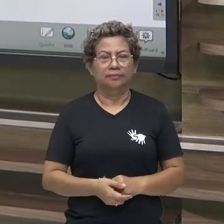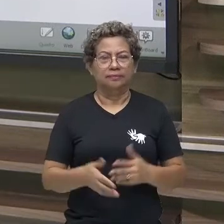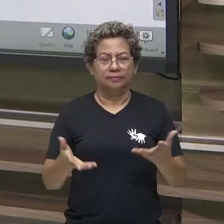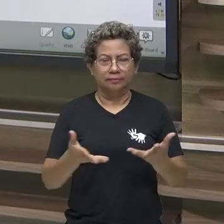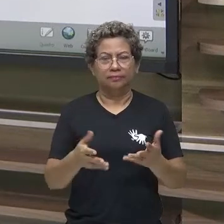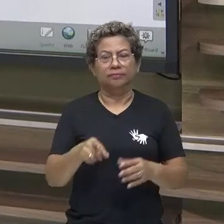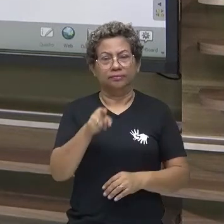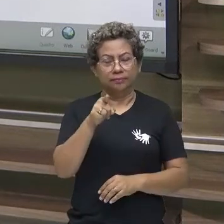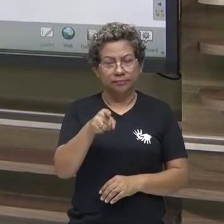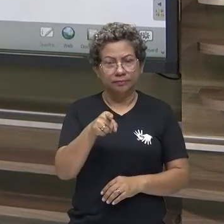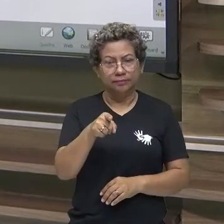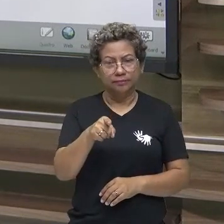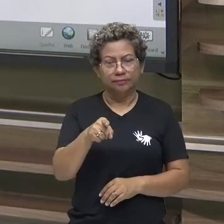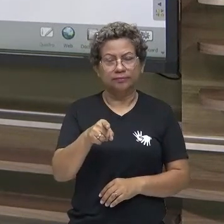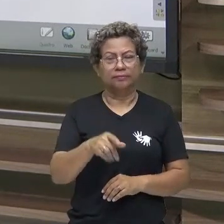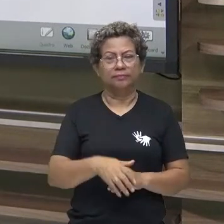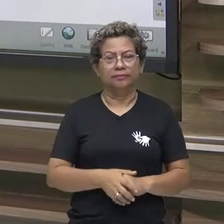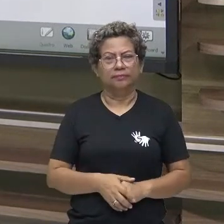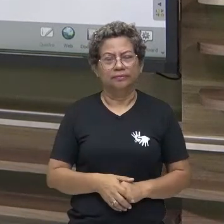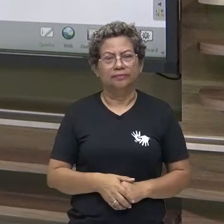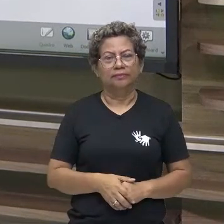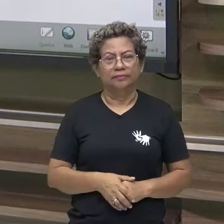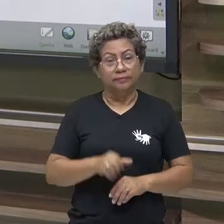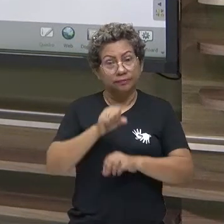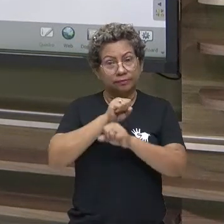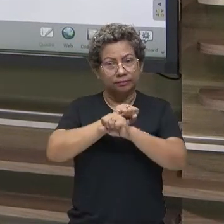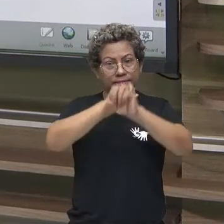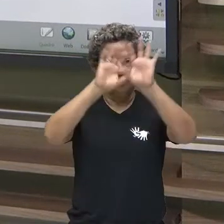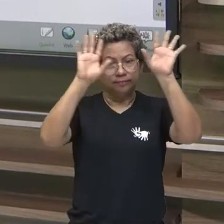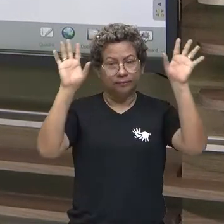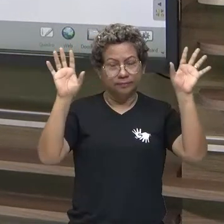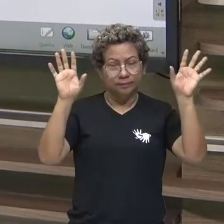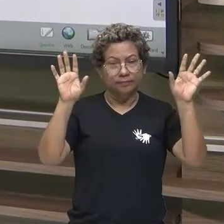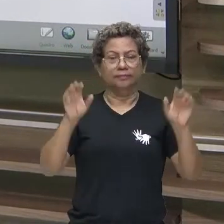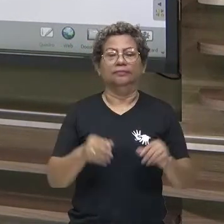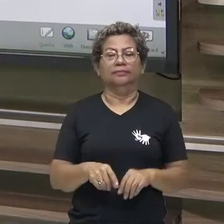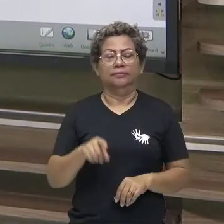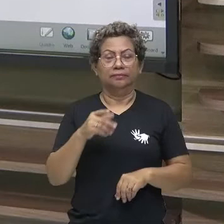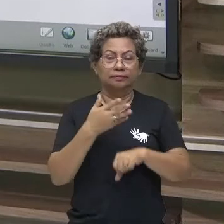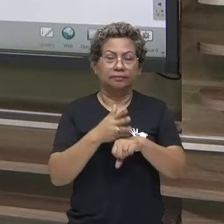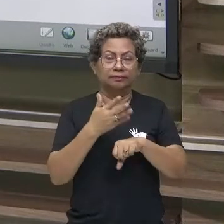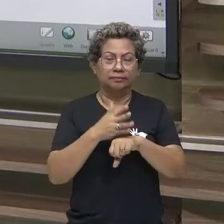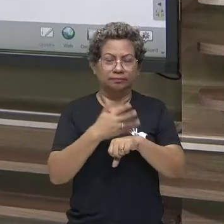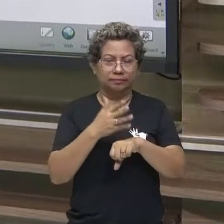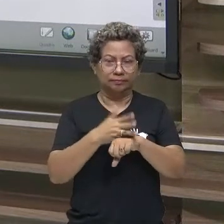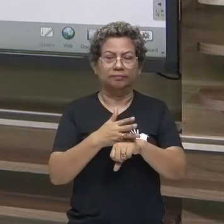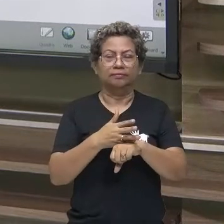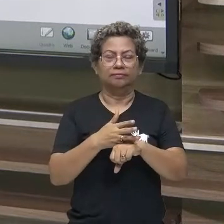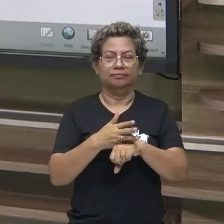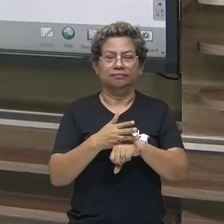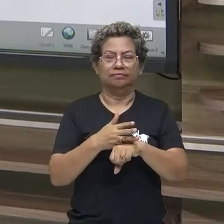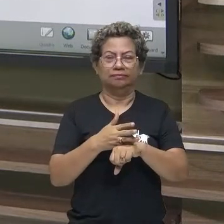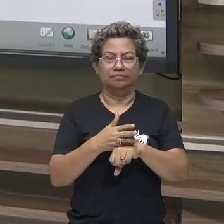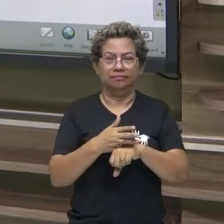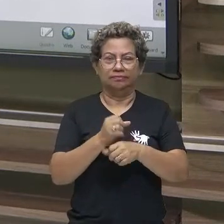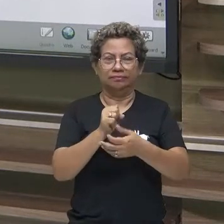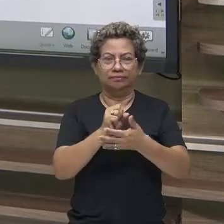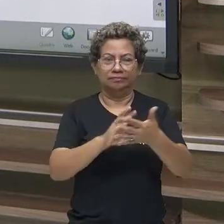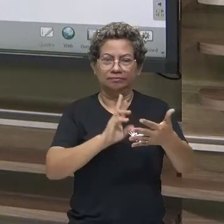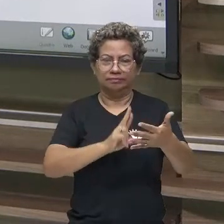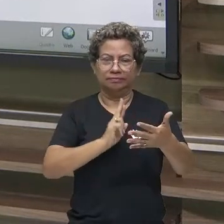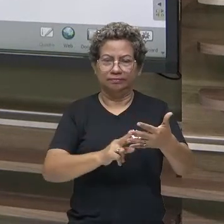que vocês, né, tomaram posse desse conhecimento, chegou o momento de pôr em prática essa habilidade. É o momento da nossa dinâmica